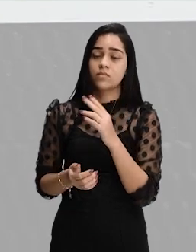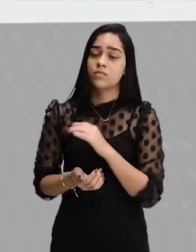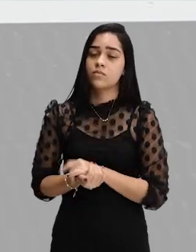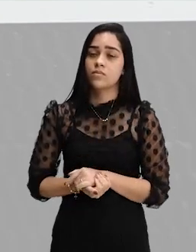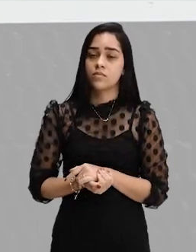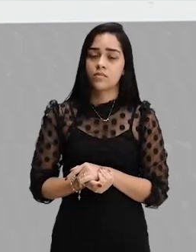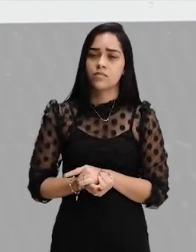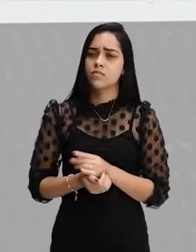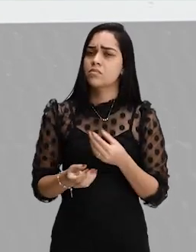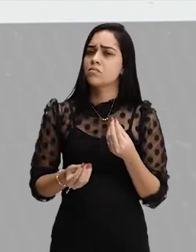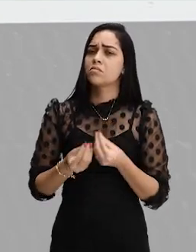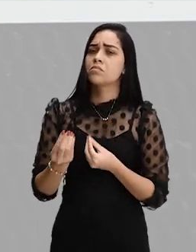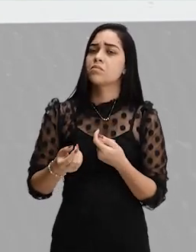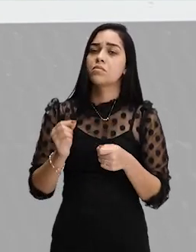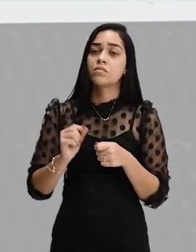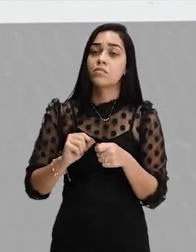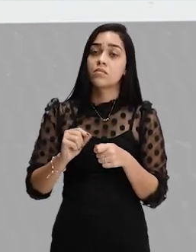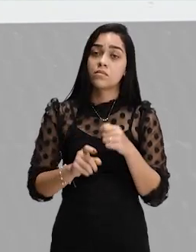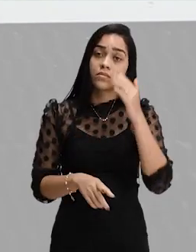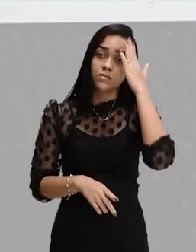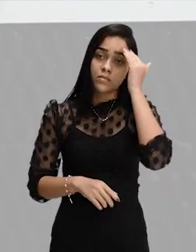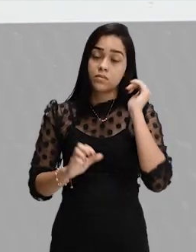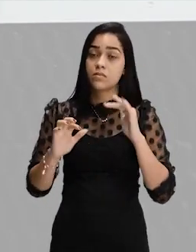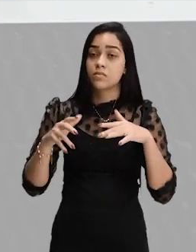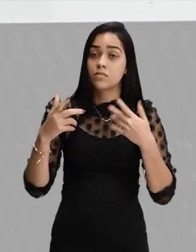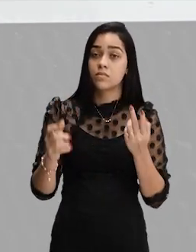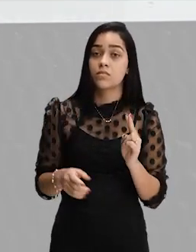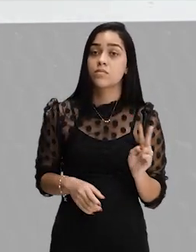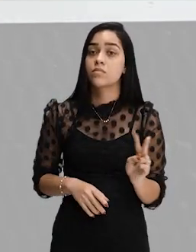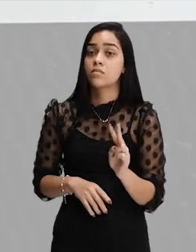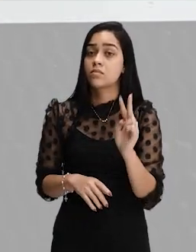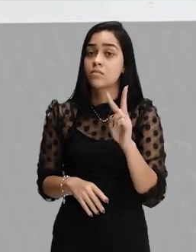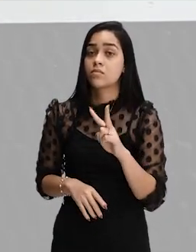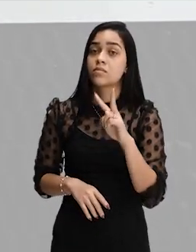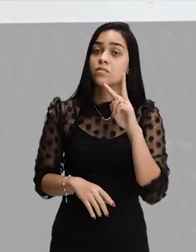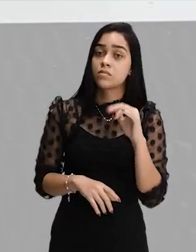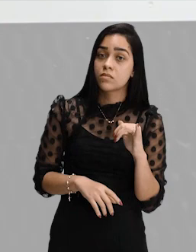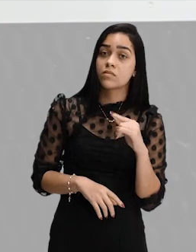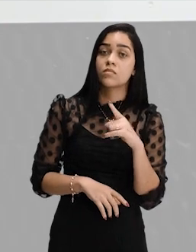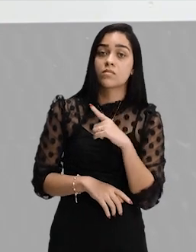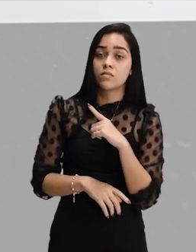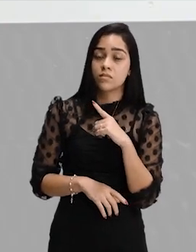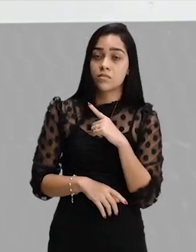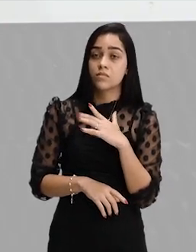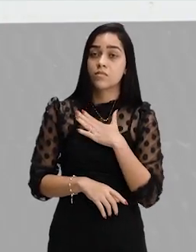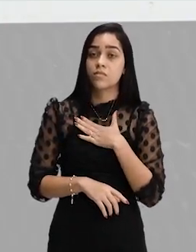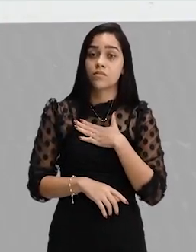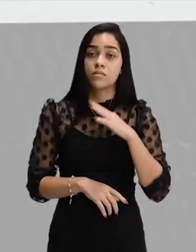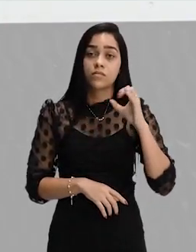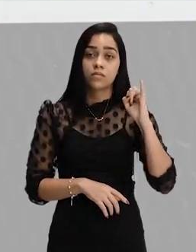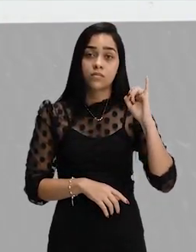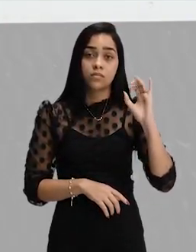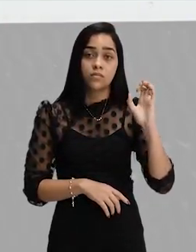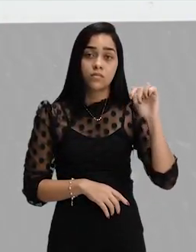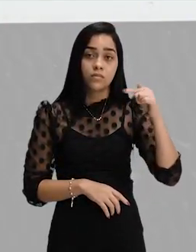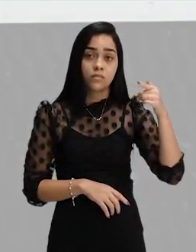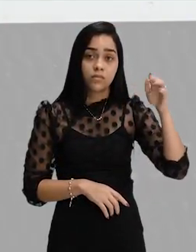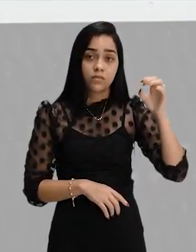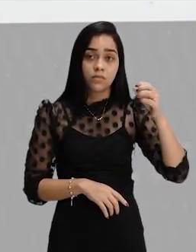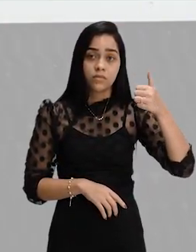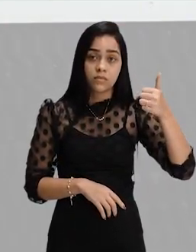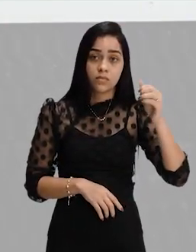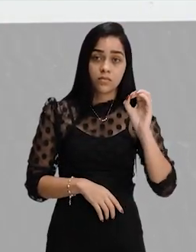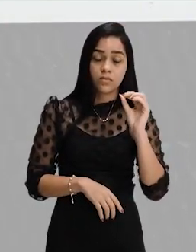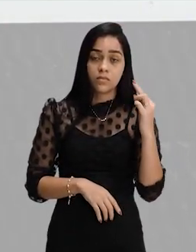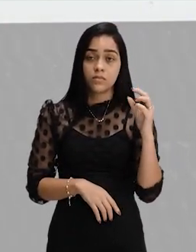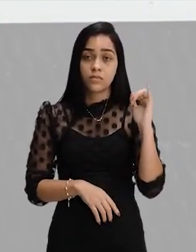Tá? Como é que eu faço para saber quais são os valores que vão satisfazer a minha inequação 1 ou que